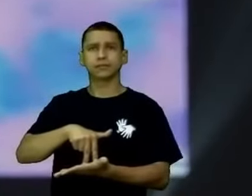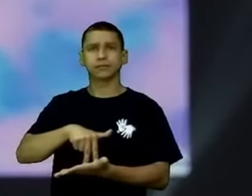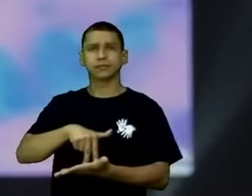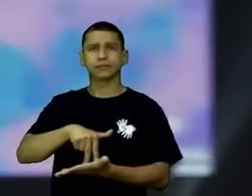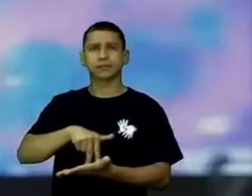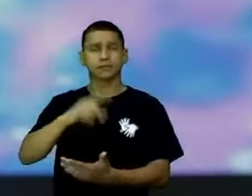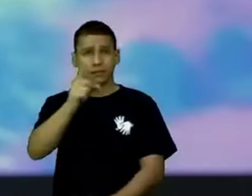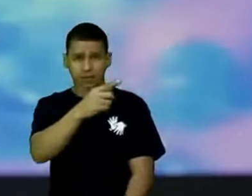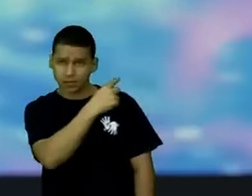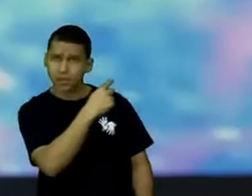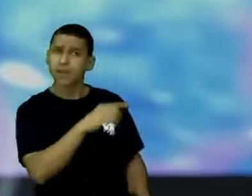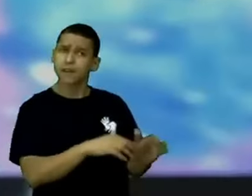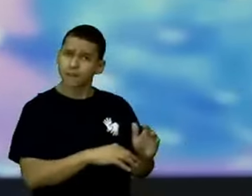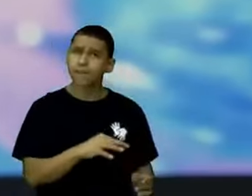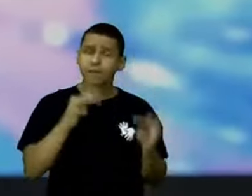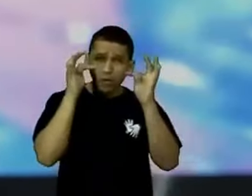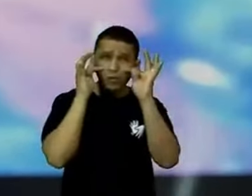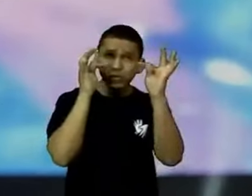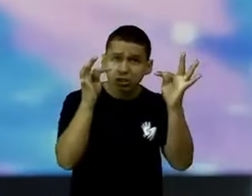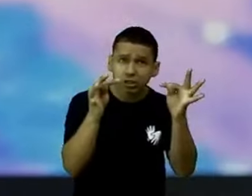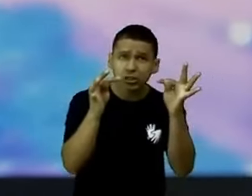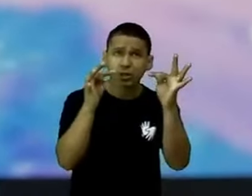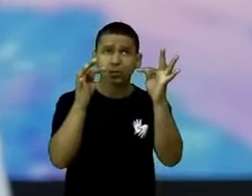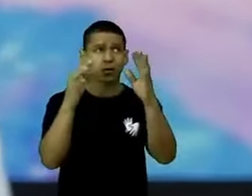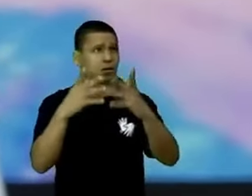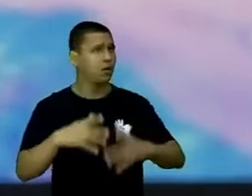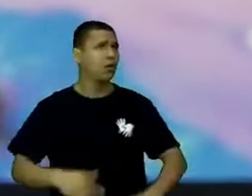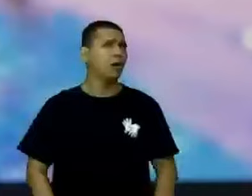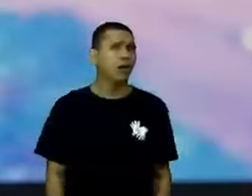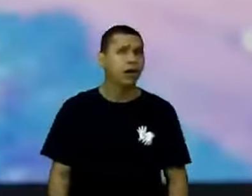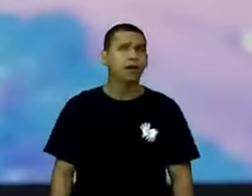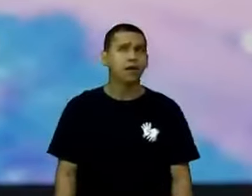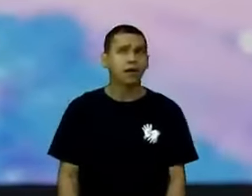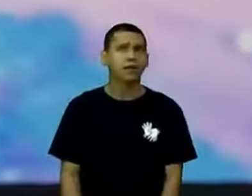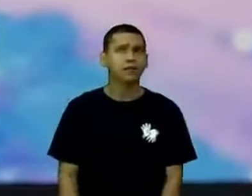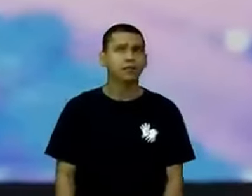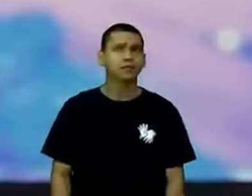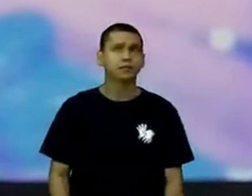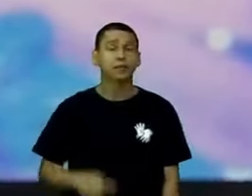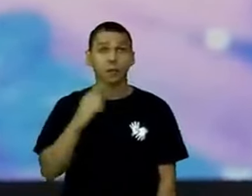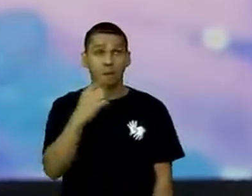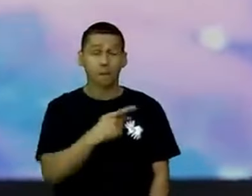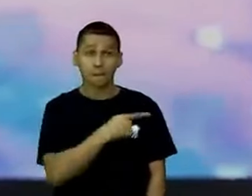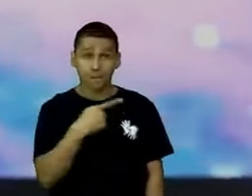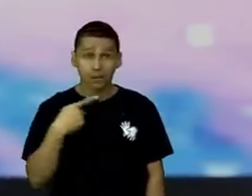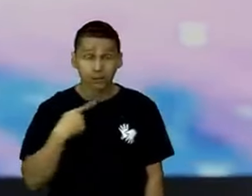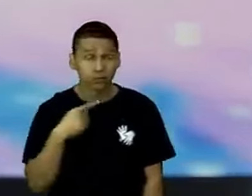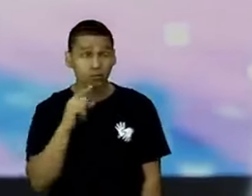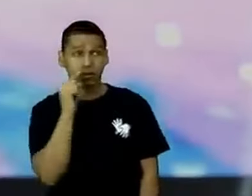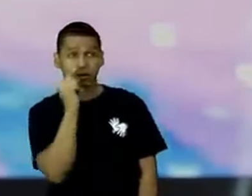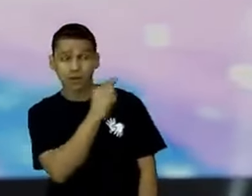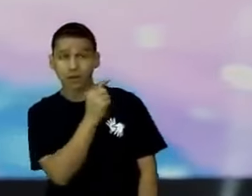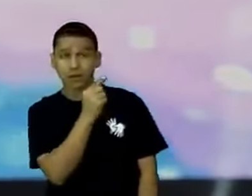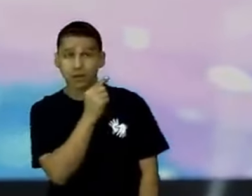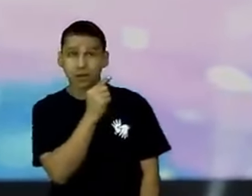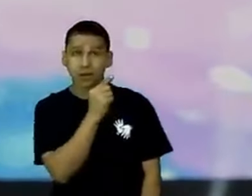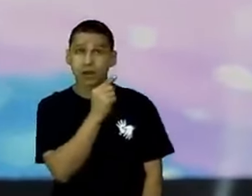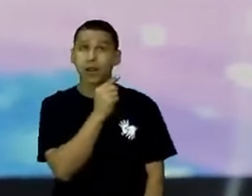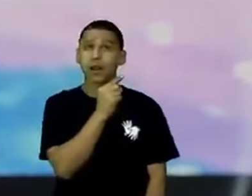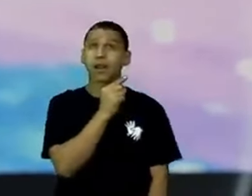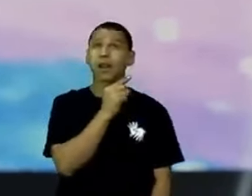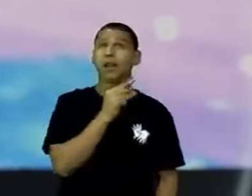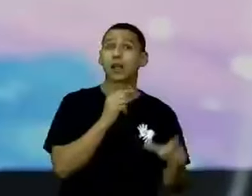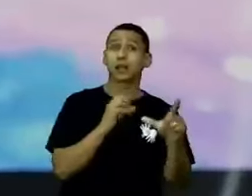Tu viu o testemunho sendo contado enquanto eu estava ouvindo, Maria? Eu falei, eita Deus. Porque o pastor lá da Lagoinha, Zona Sul, falou,